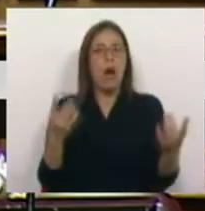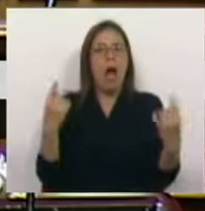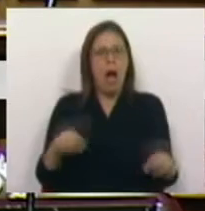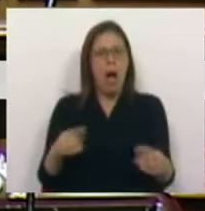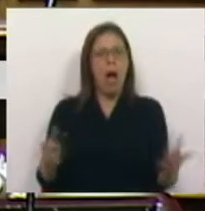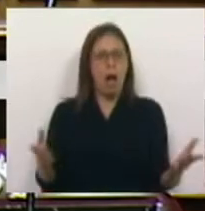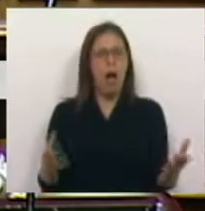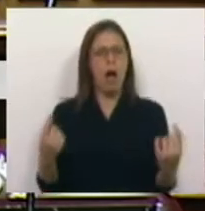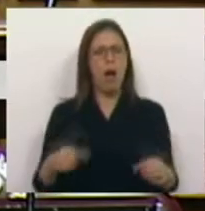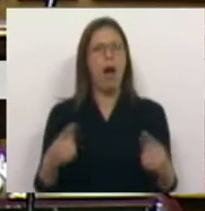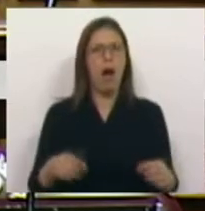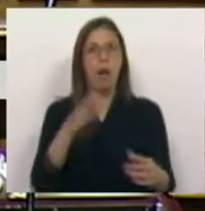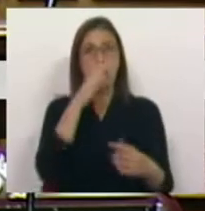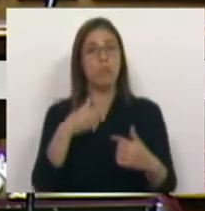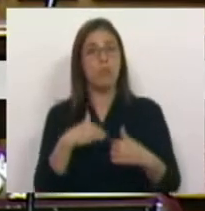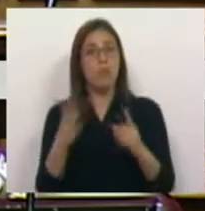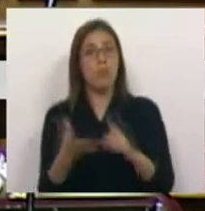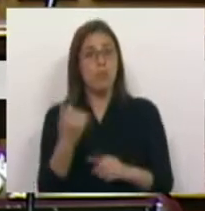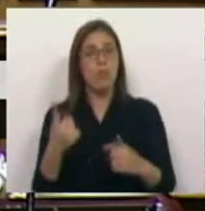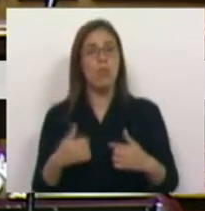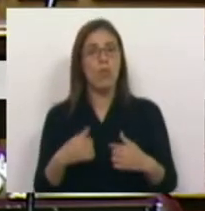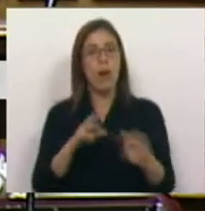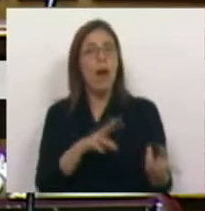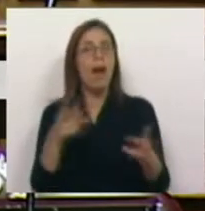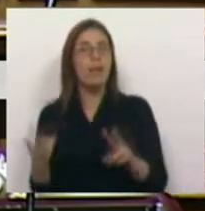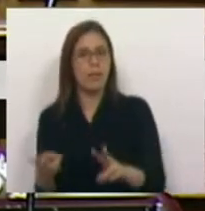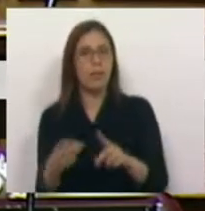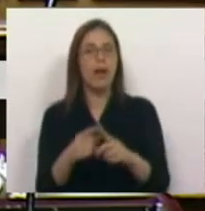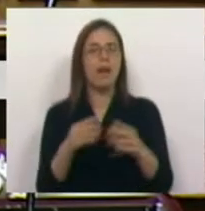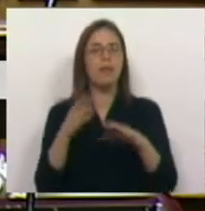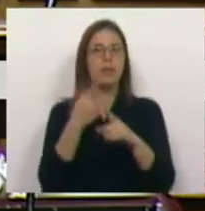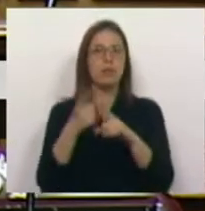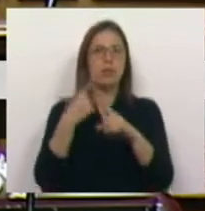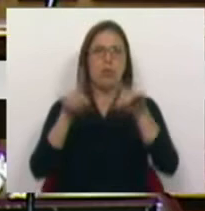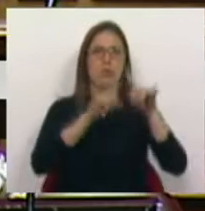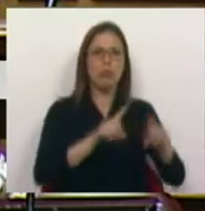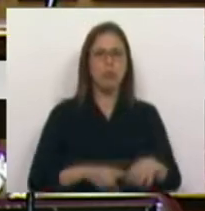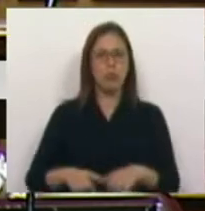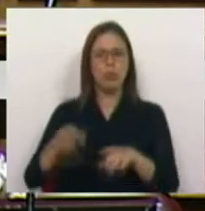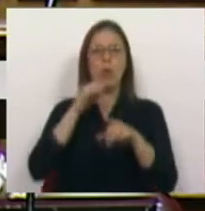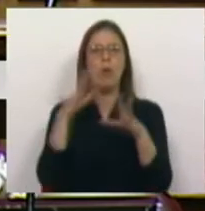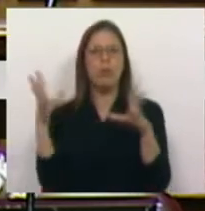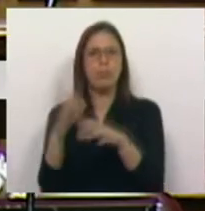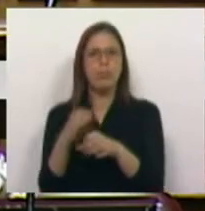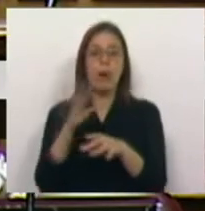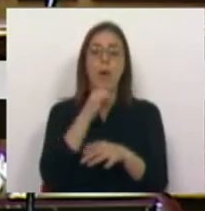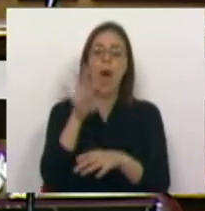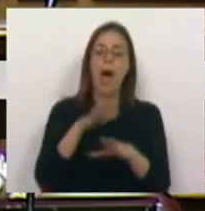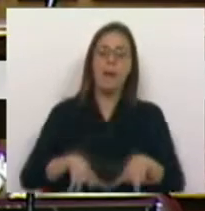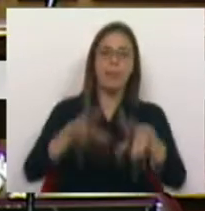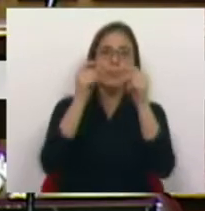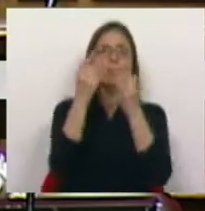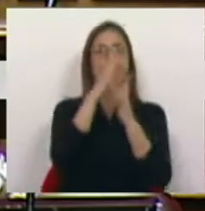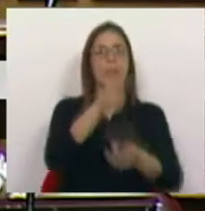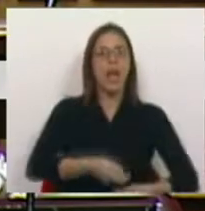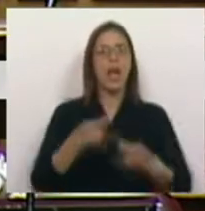evidente que sim. É evidente que se nós conseguirmos alterar as assimetrias na evolução do setor agrícola, que